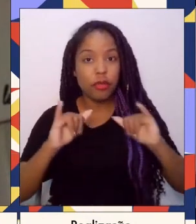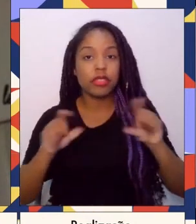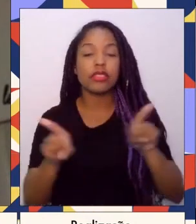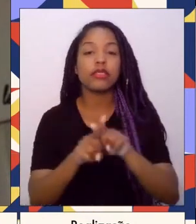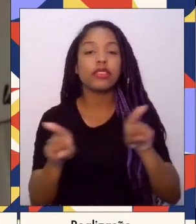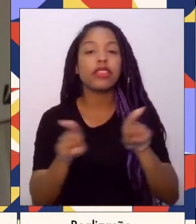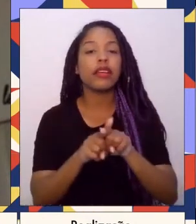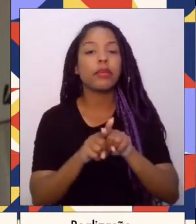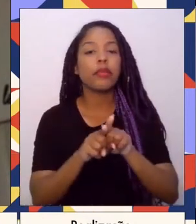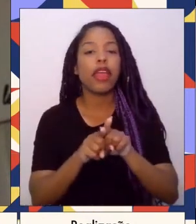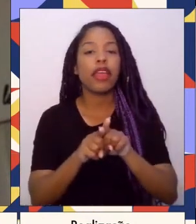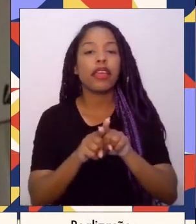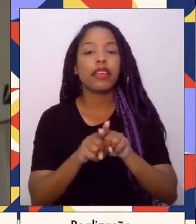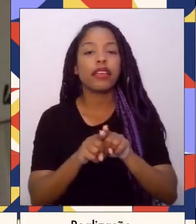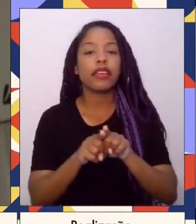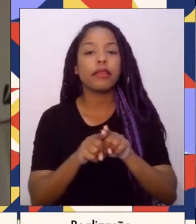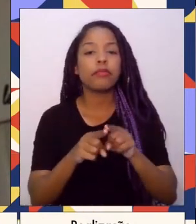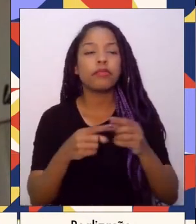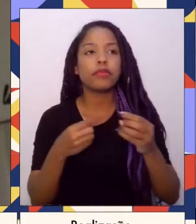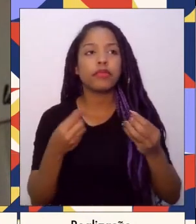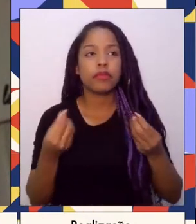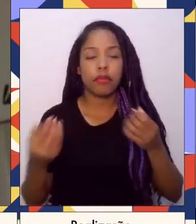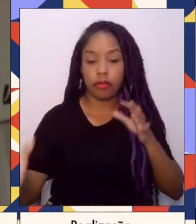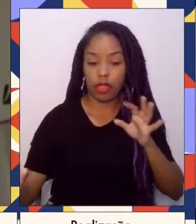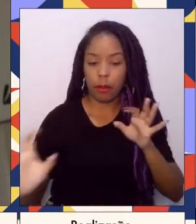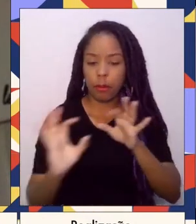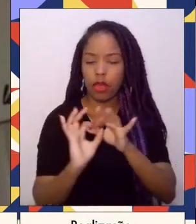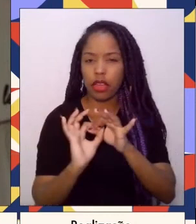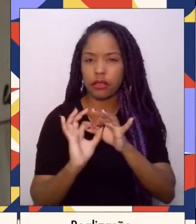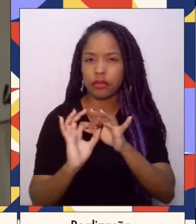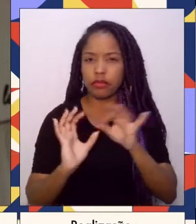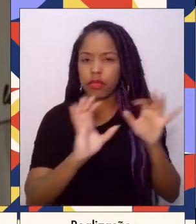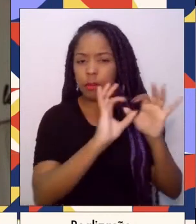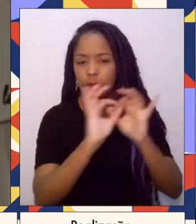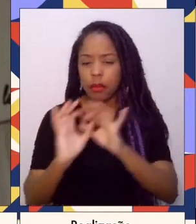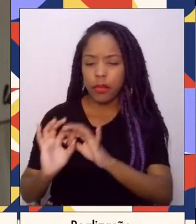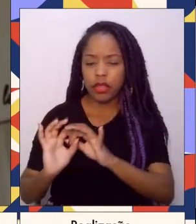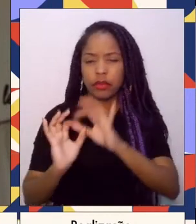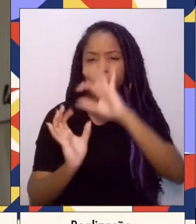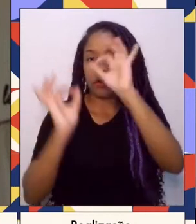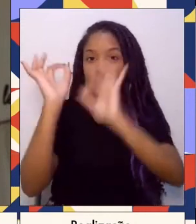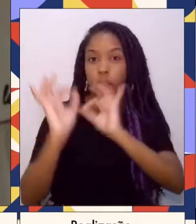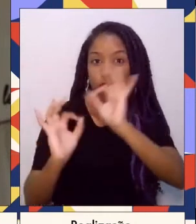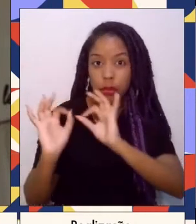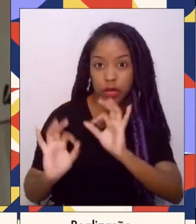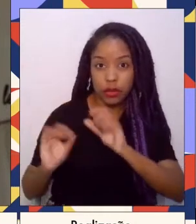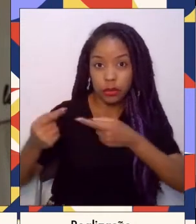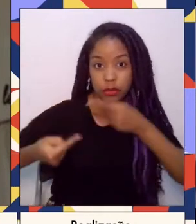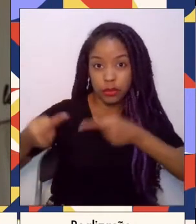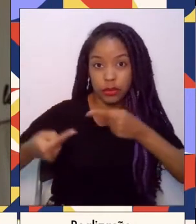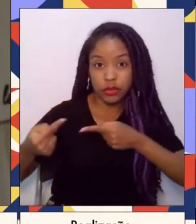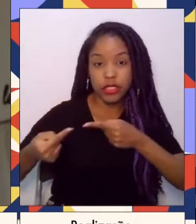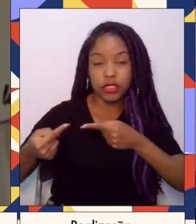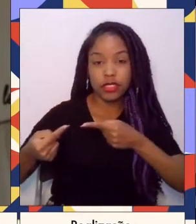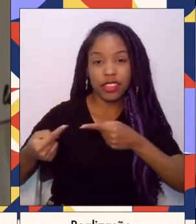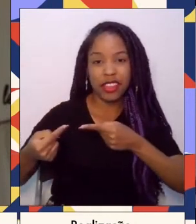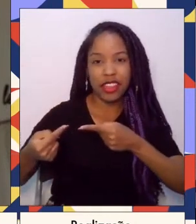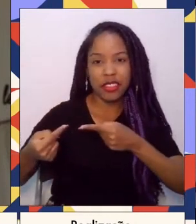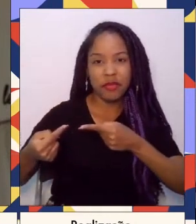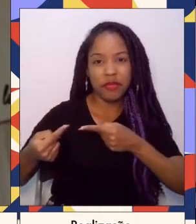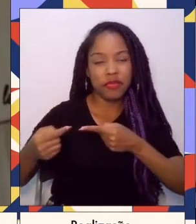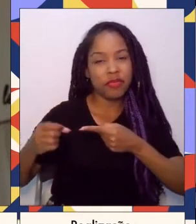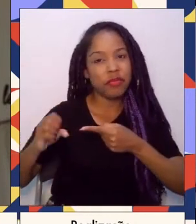e se se articular politicamente de uma forma que não aconteceria sem